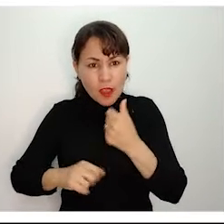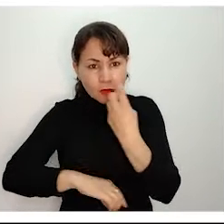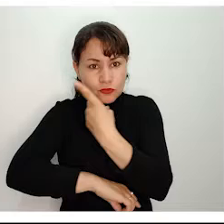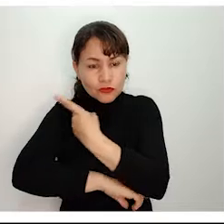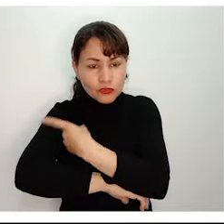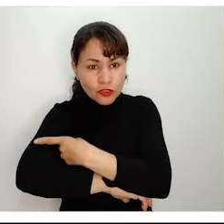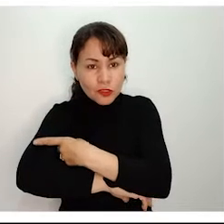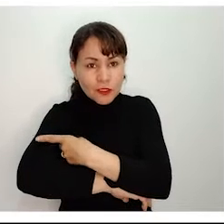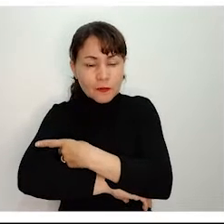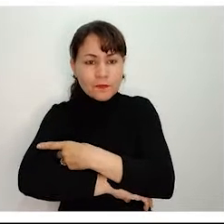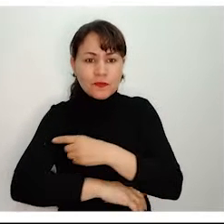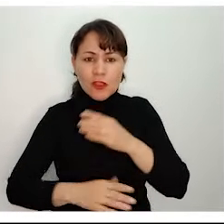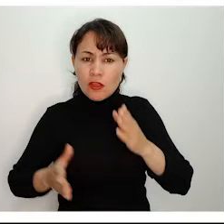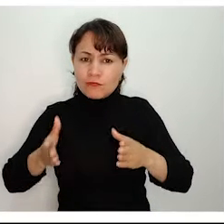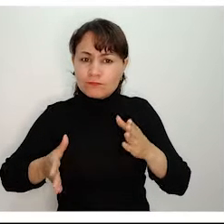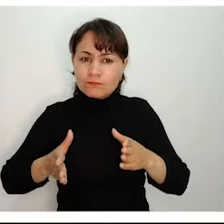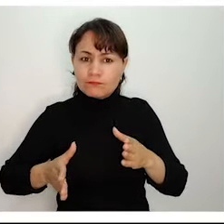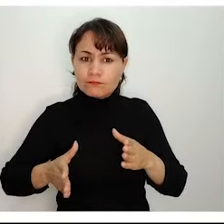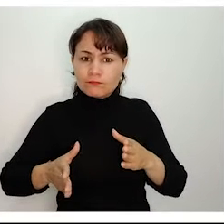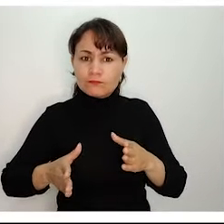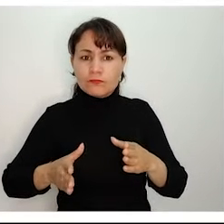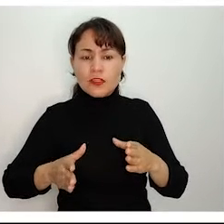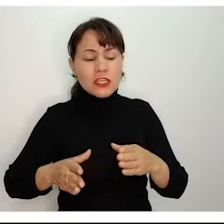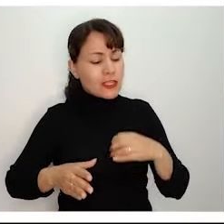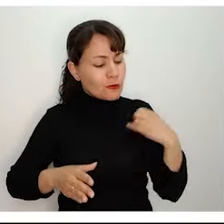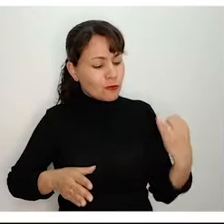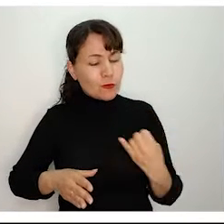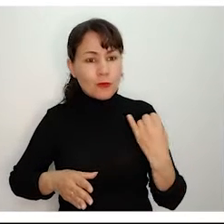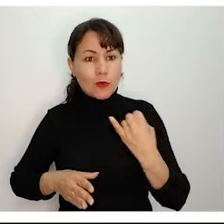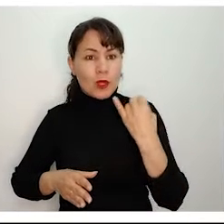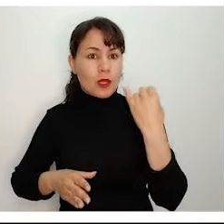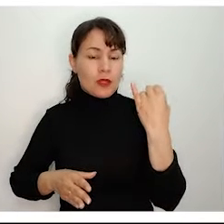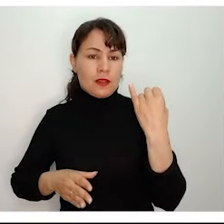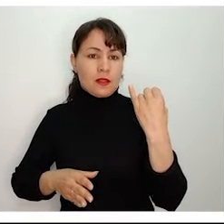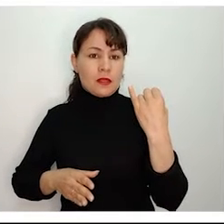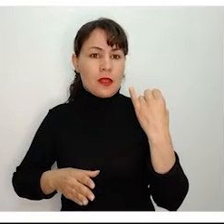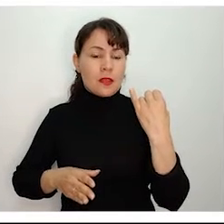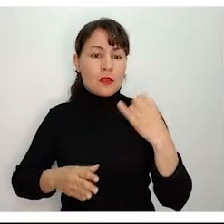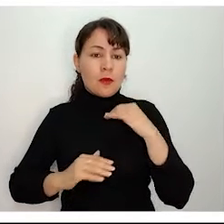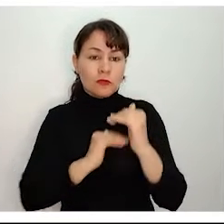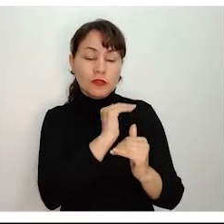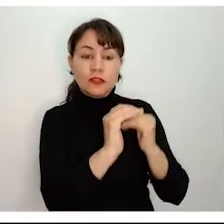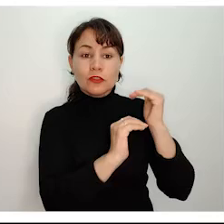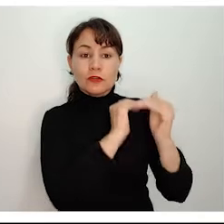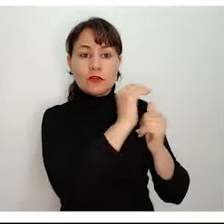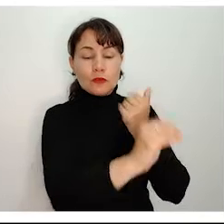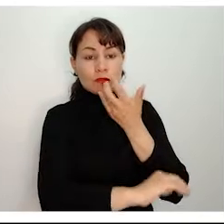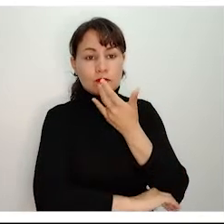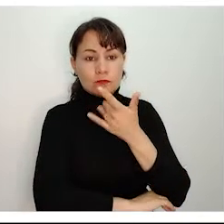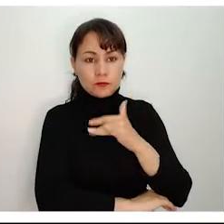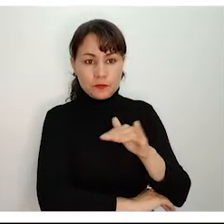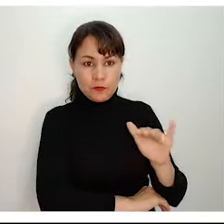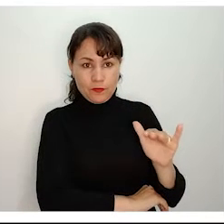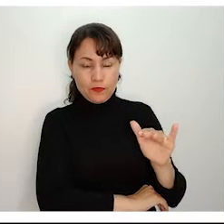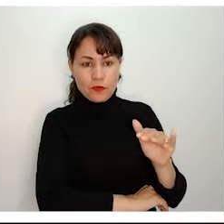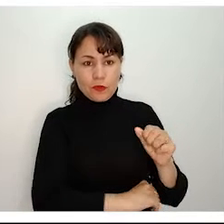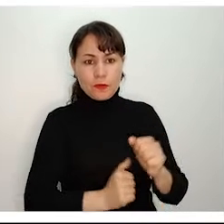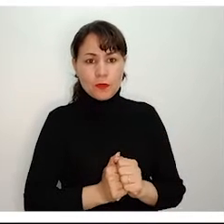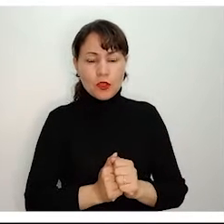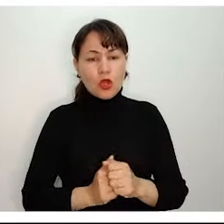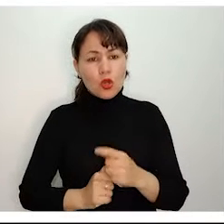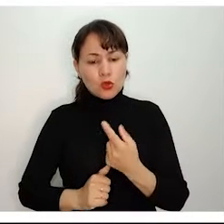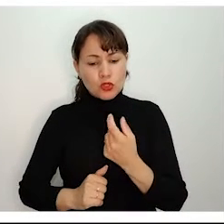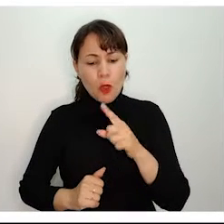1000 dias, eles são um intervalo de tempo de extrema importância para o desenvolvimento